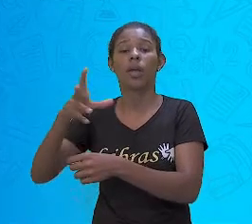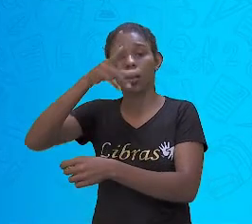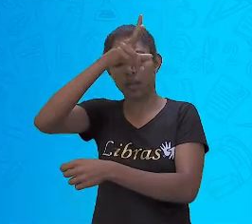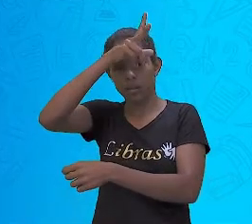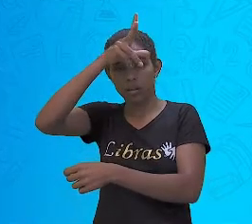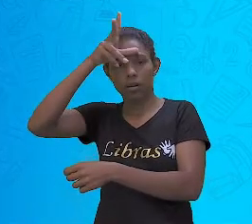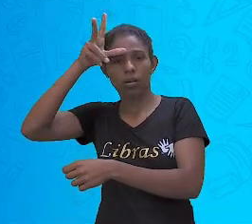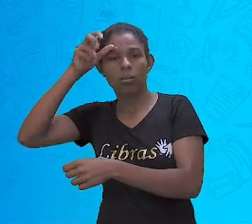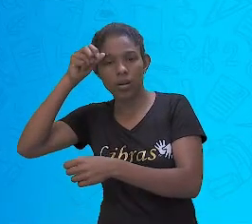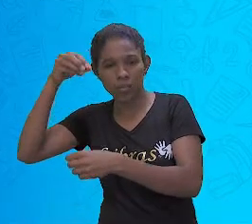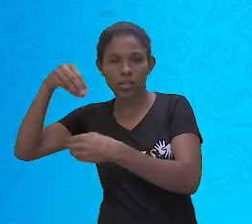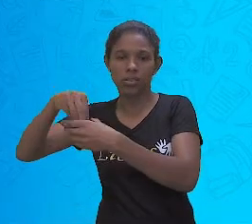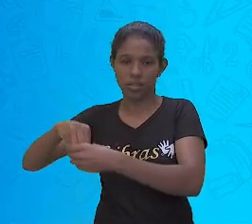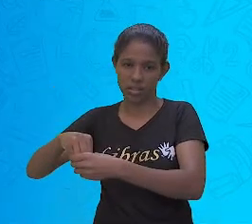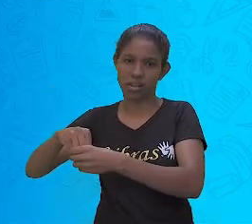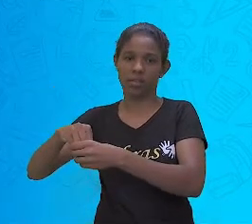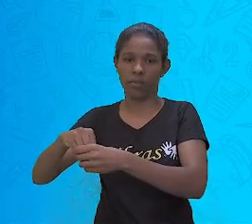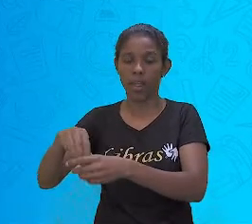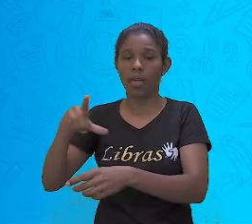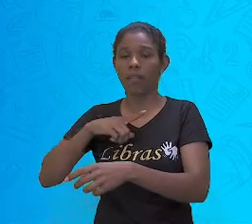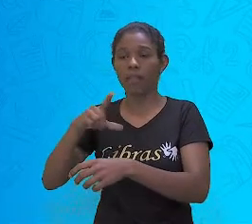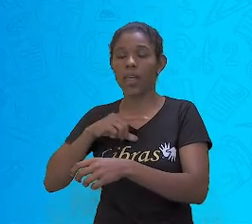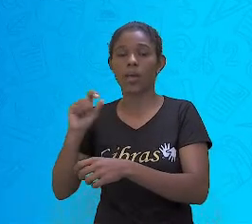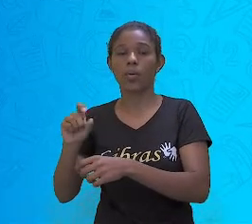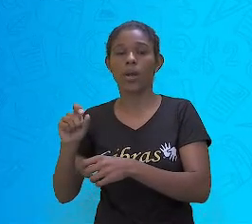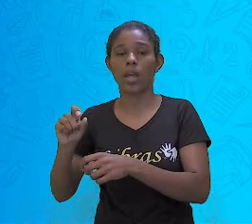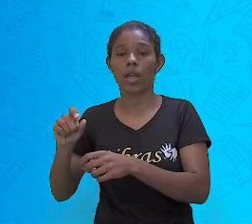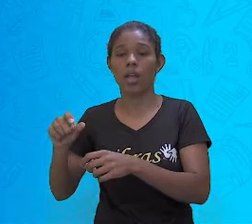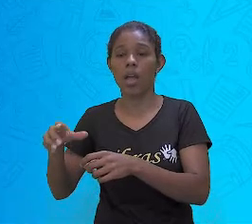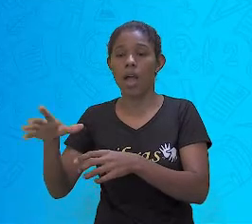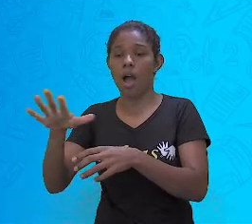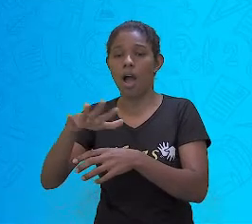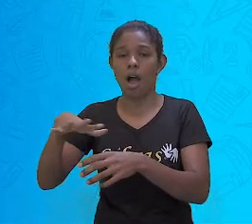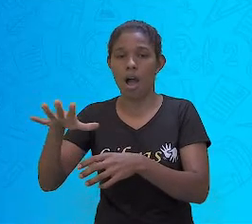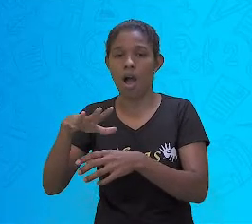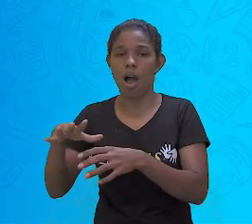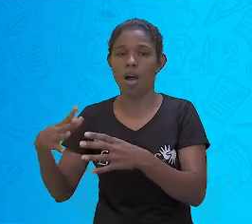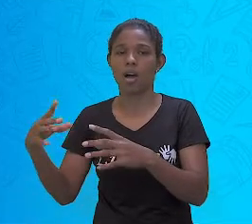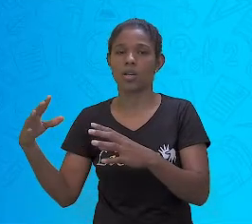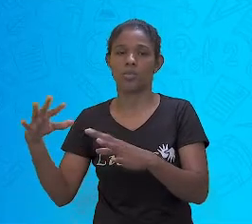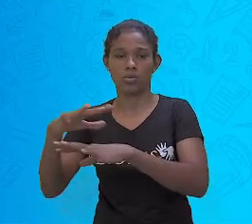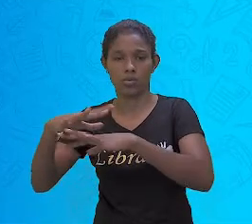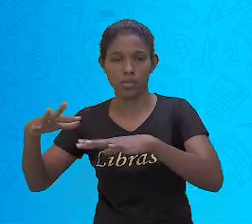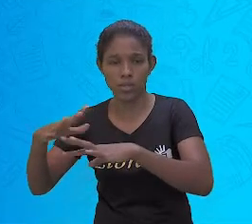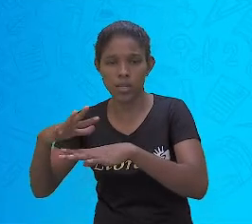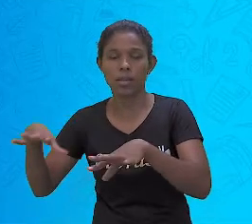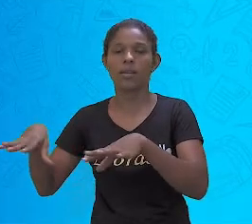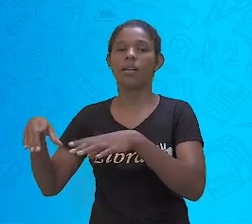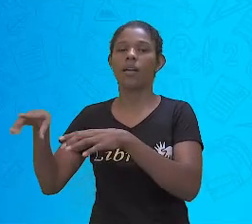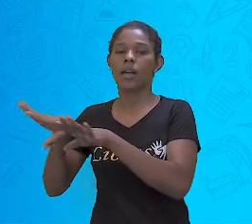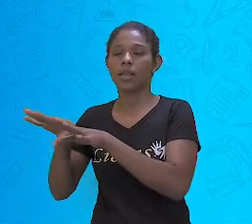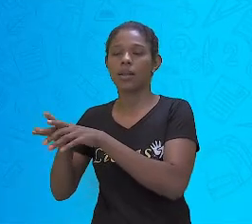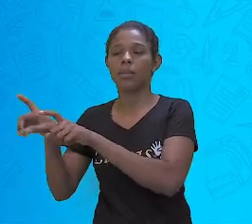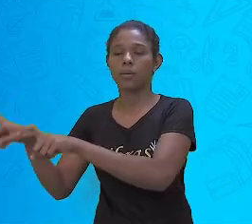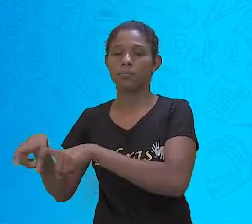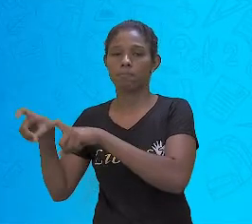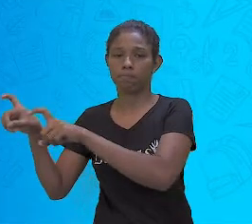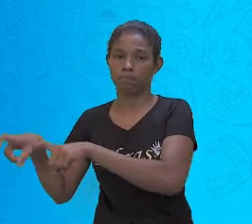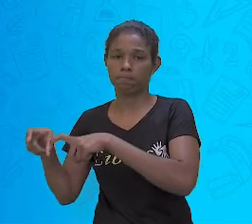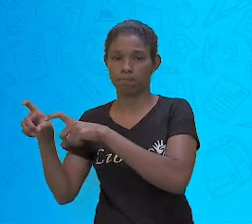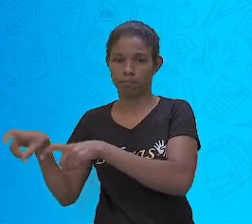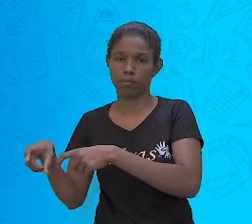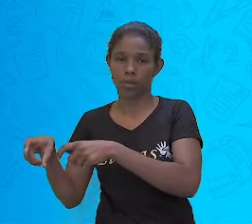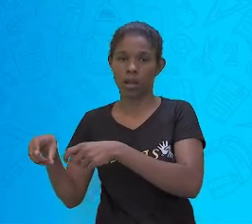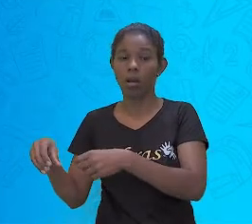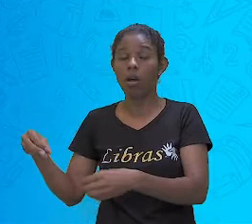possui a sua zona rural e a zona urbanizada. O mesmo município pode ter várias cidades,